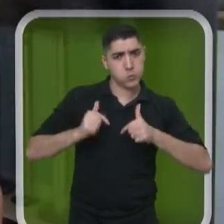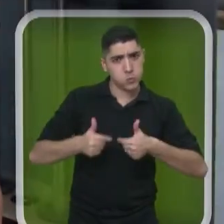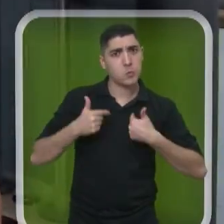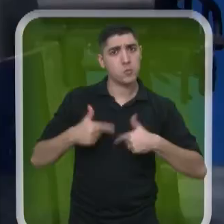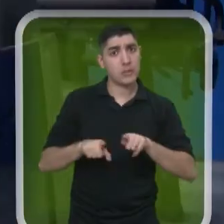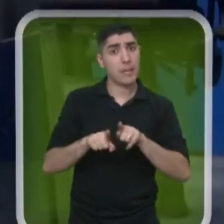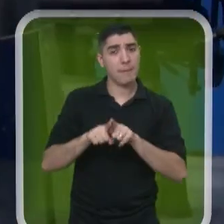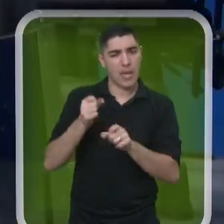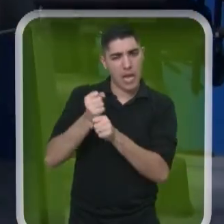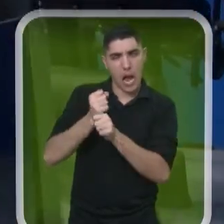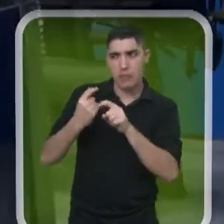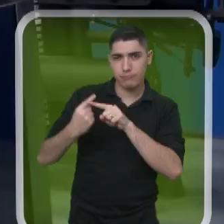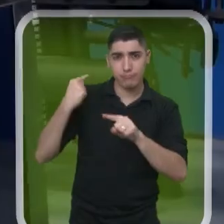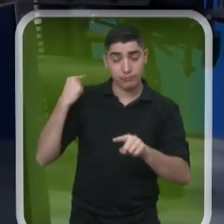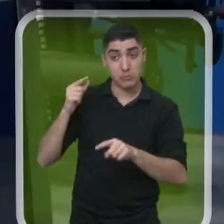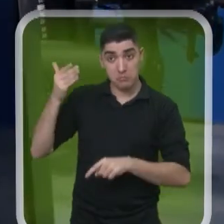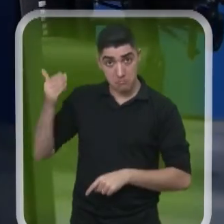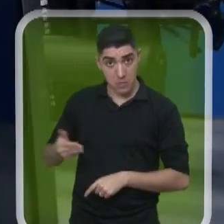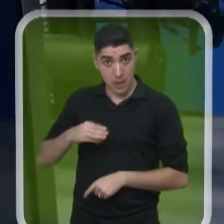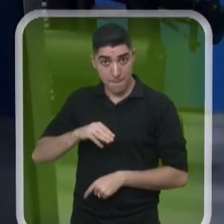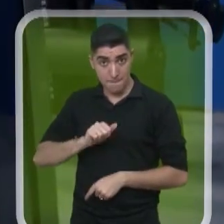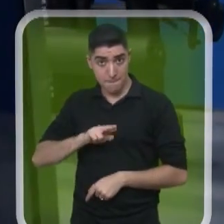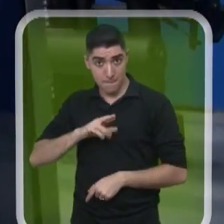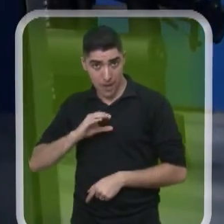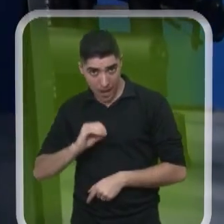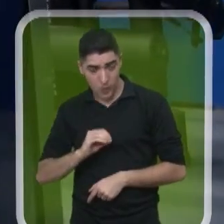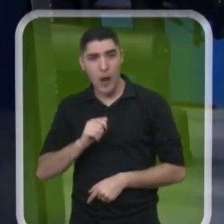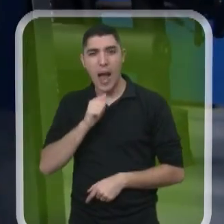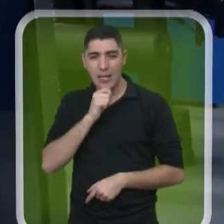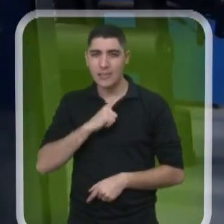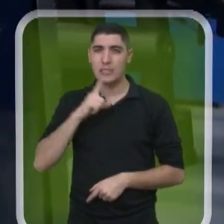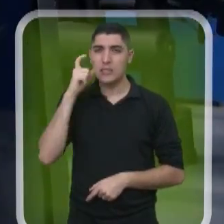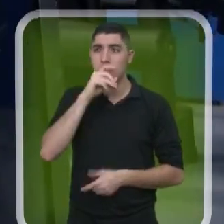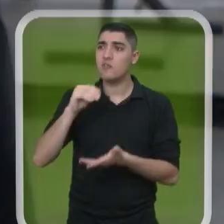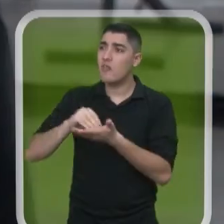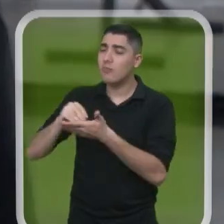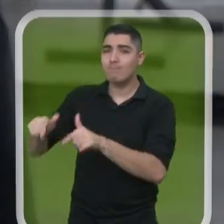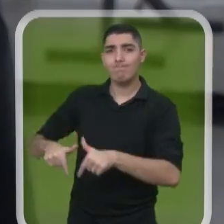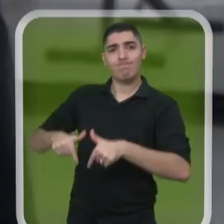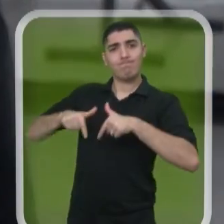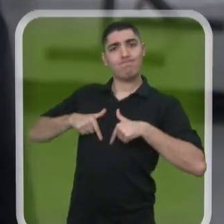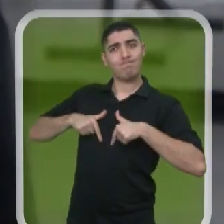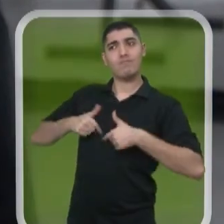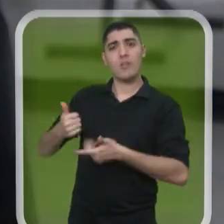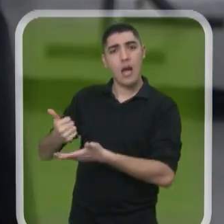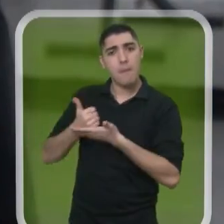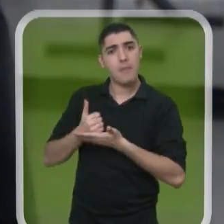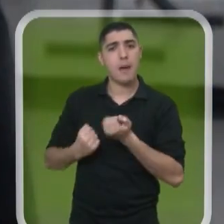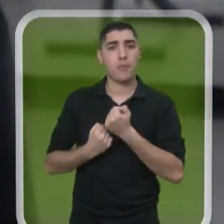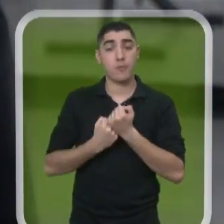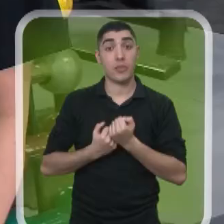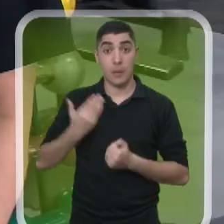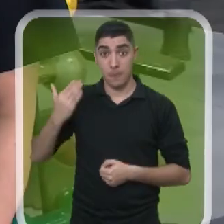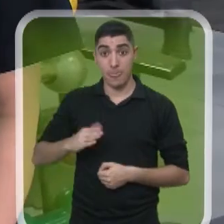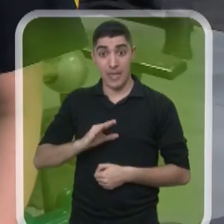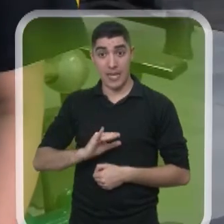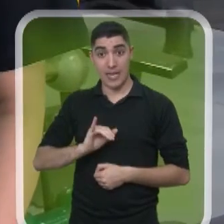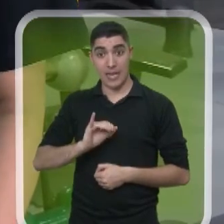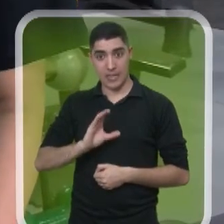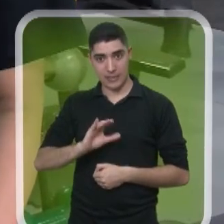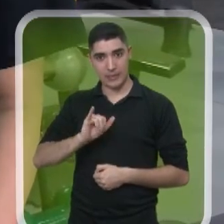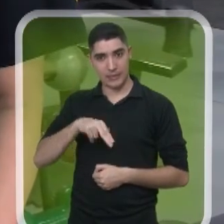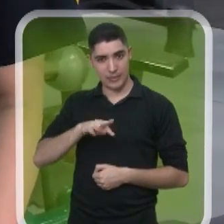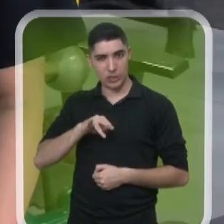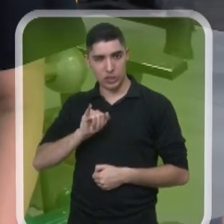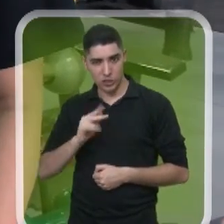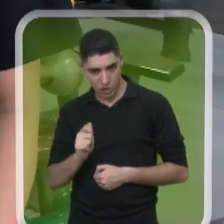últimos anos, o Marcão ainda tem dificuldades para conseguir patrocinadores. É a Cíntia, esposa do Marcão, que tenta